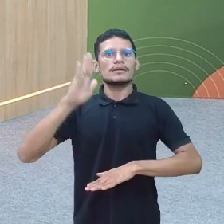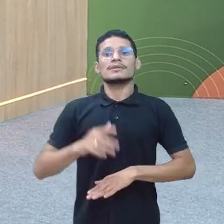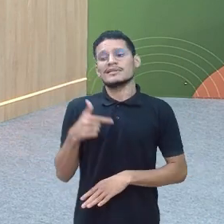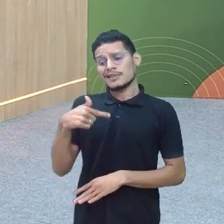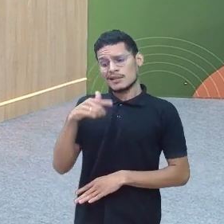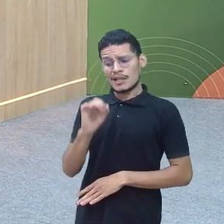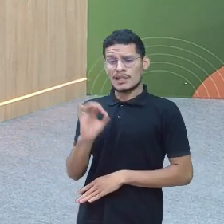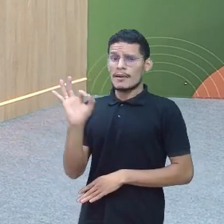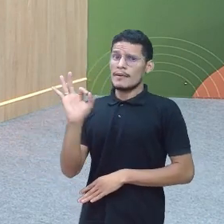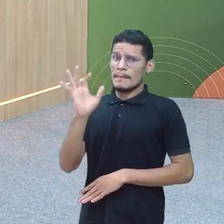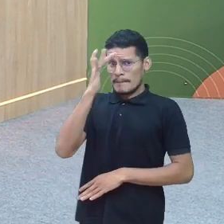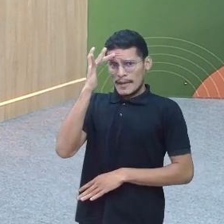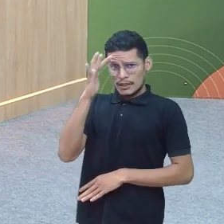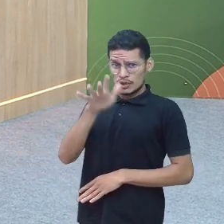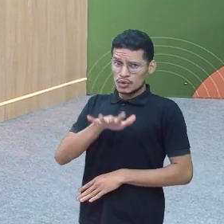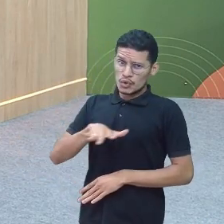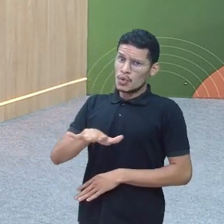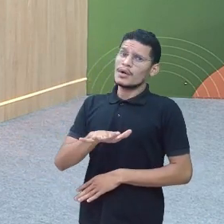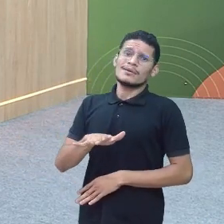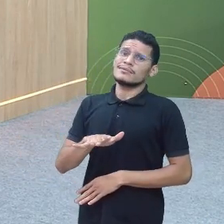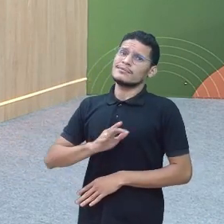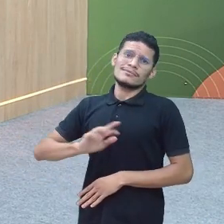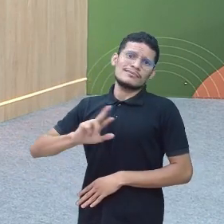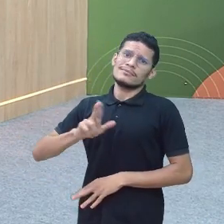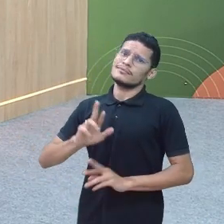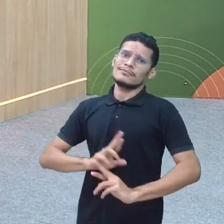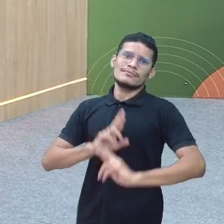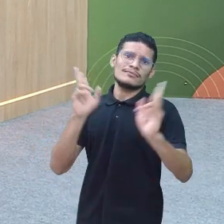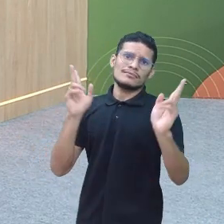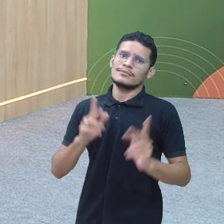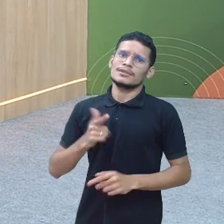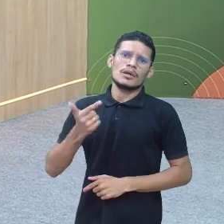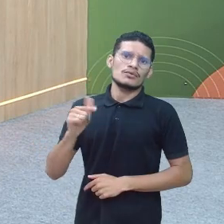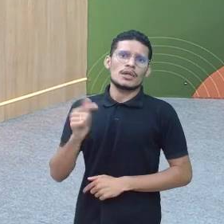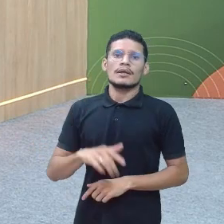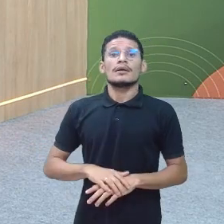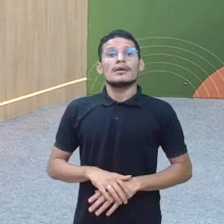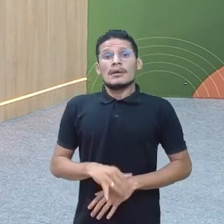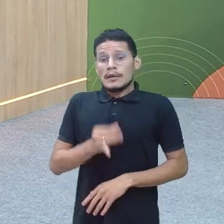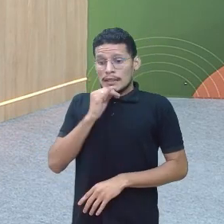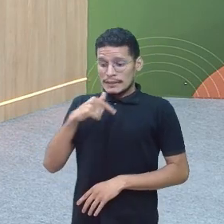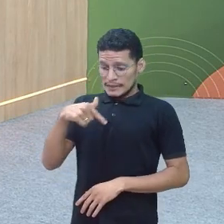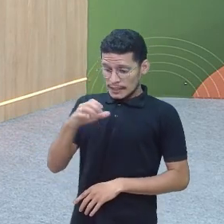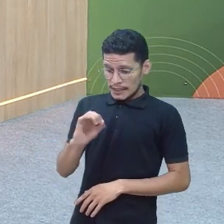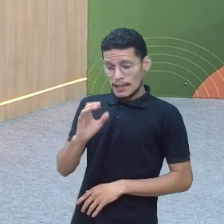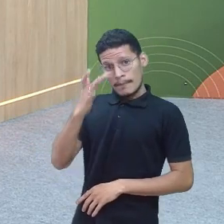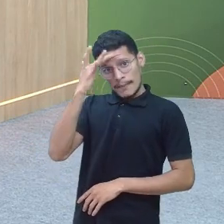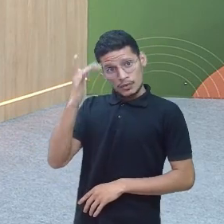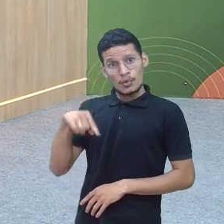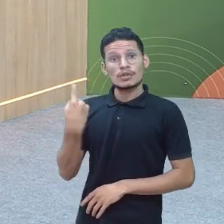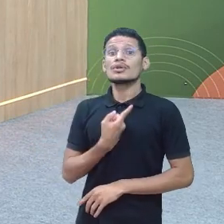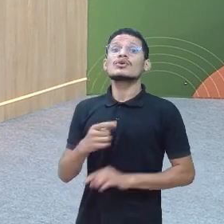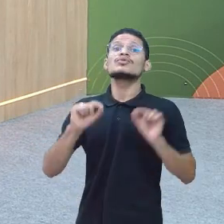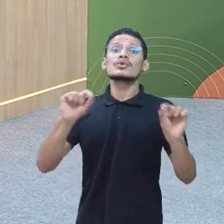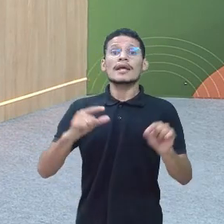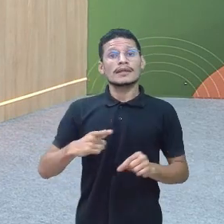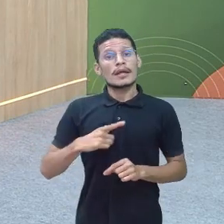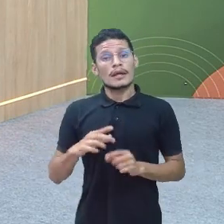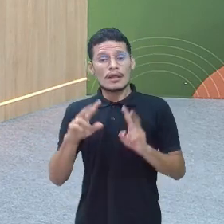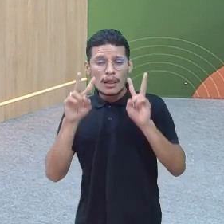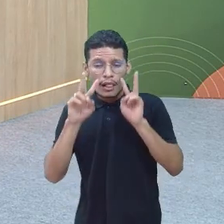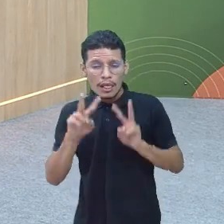70 pessoas, não vai fazer diferença. Entrevistar 70 pessoas vai fazer com que a gente tenha uma visão